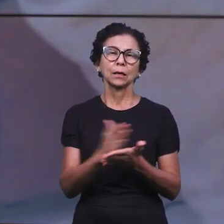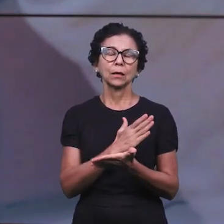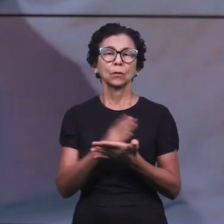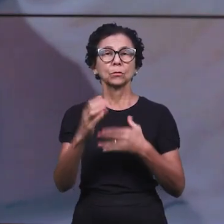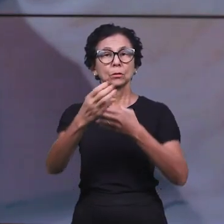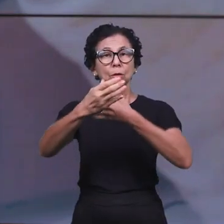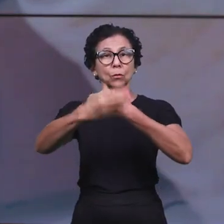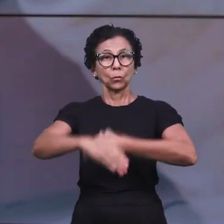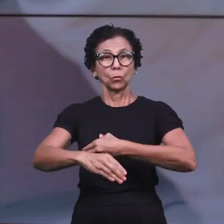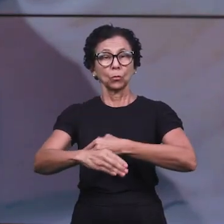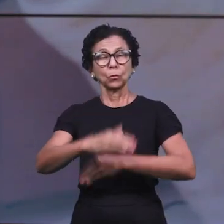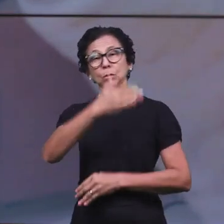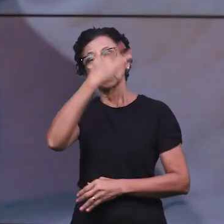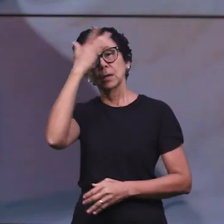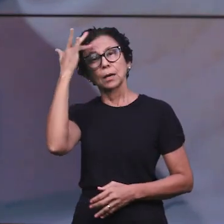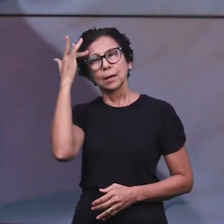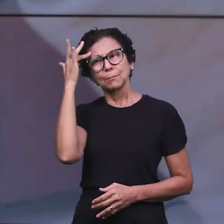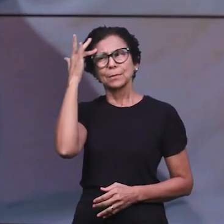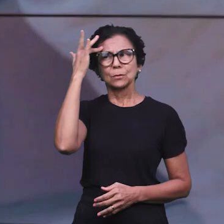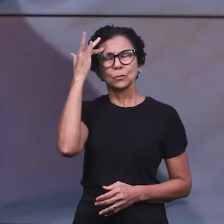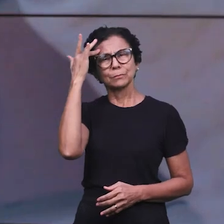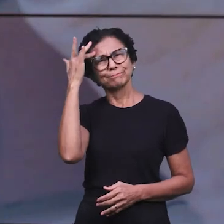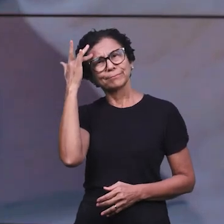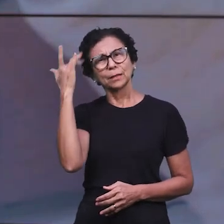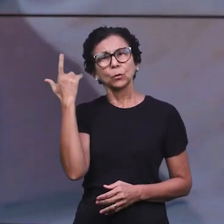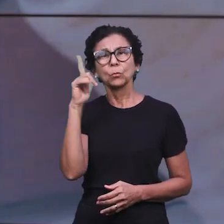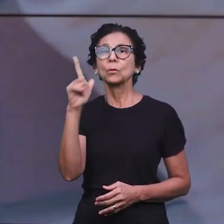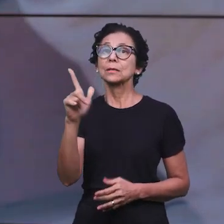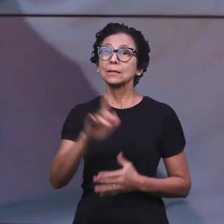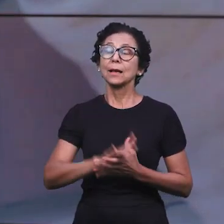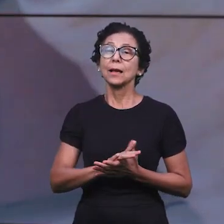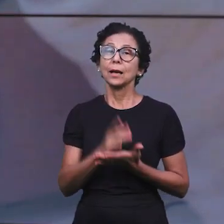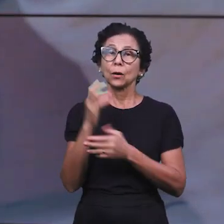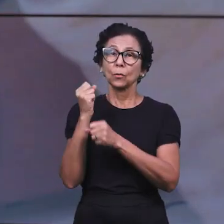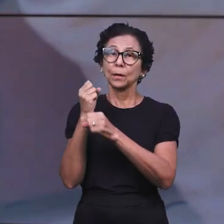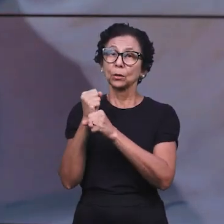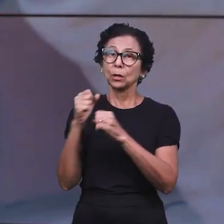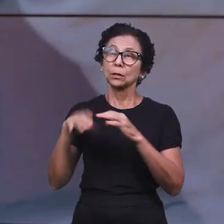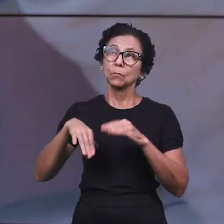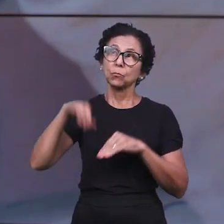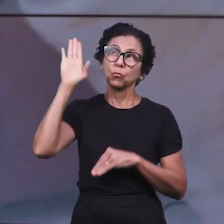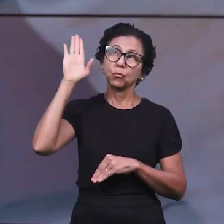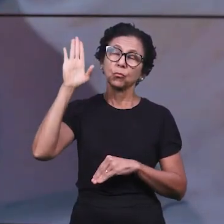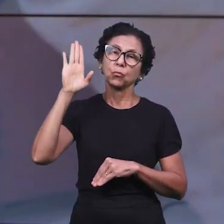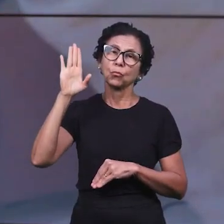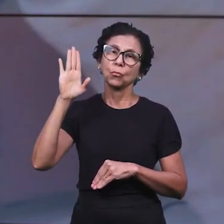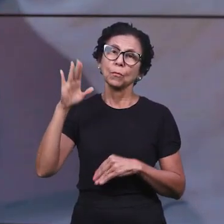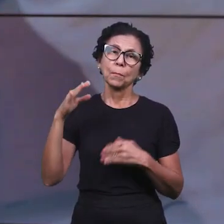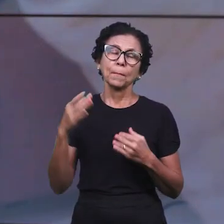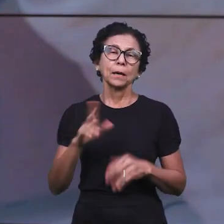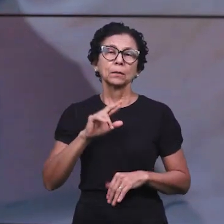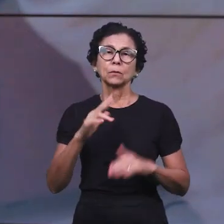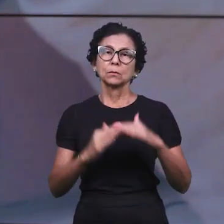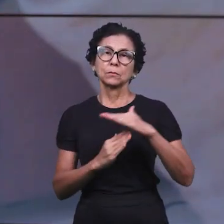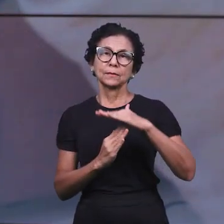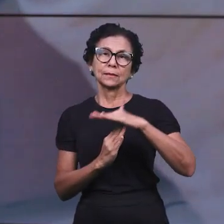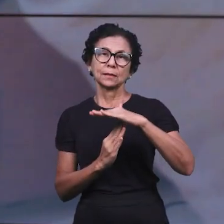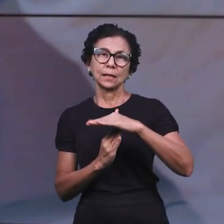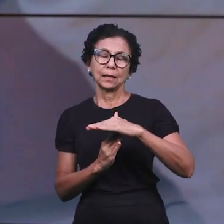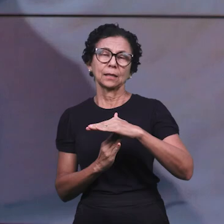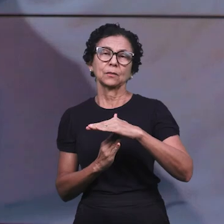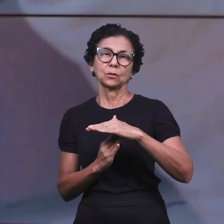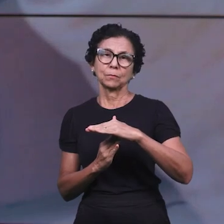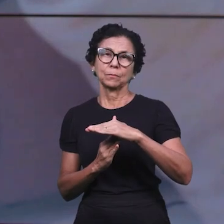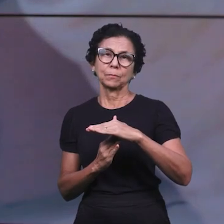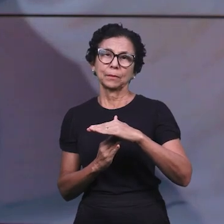concursos, o candidato até consegue ter um desempenho razoável, mas não o suficiente para ficar dentro das vagas